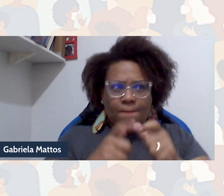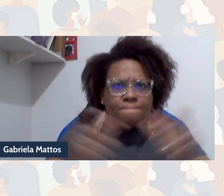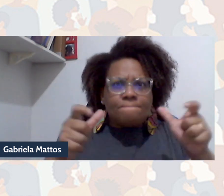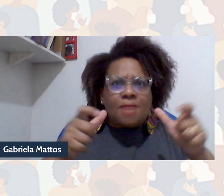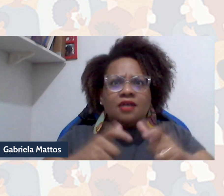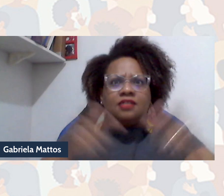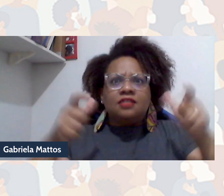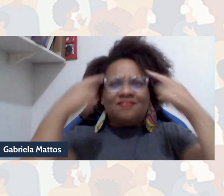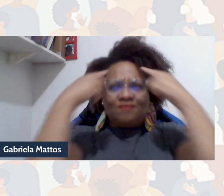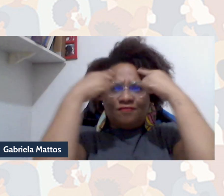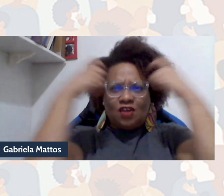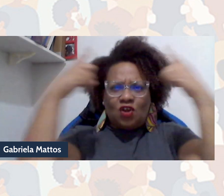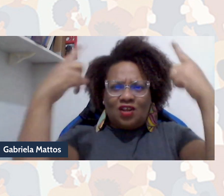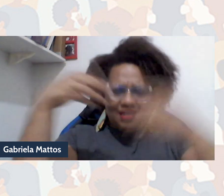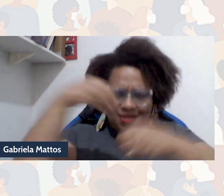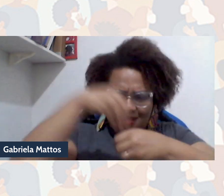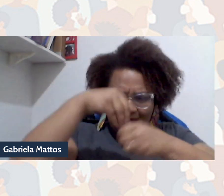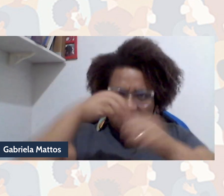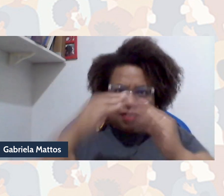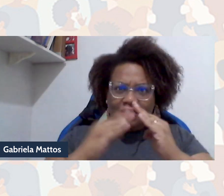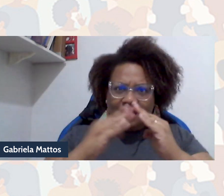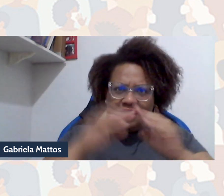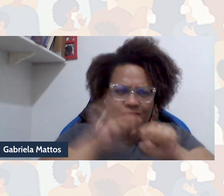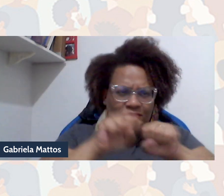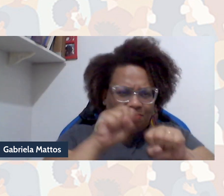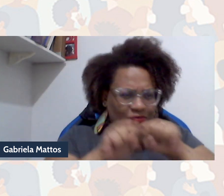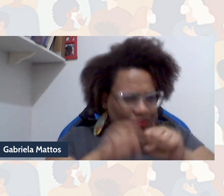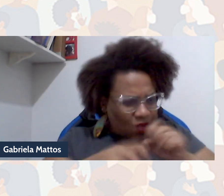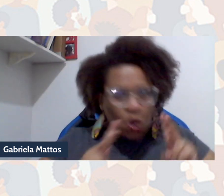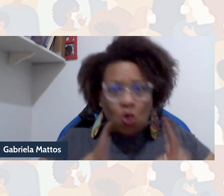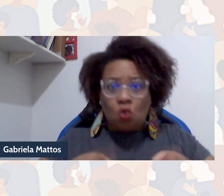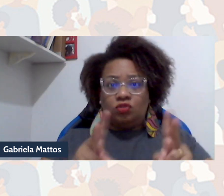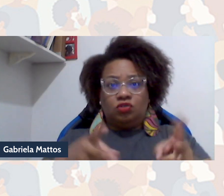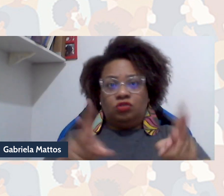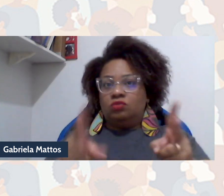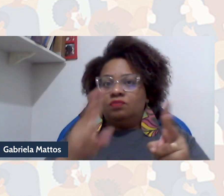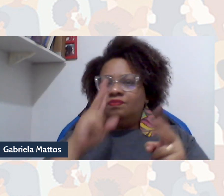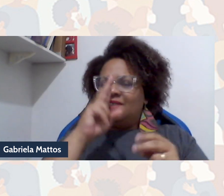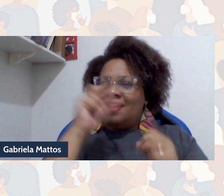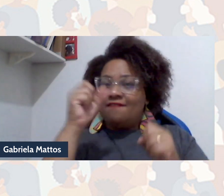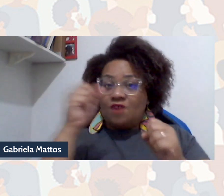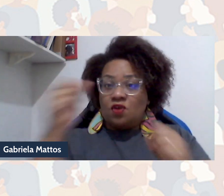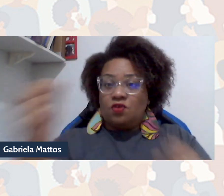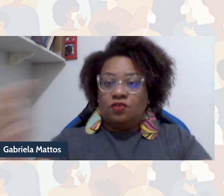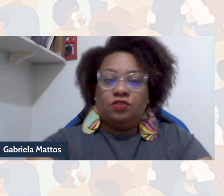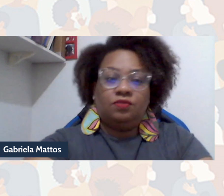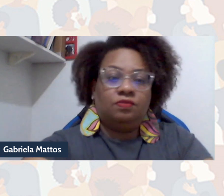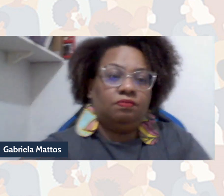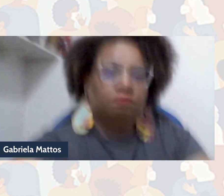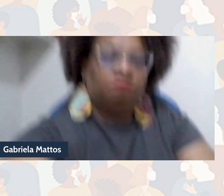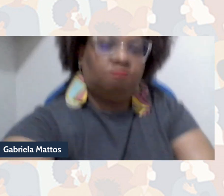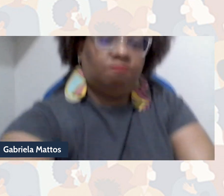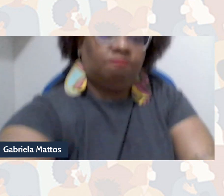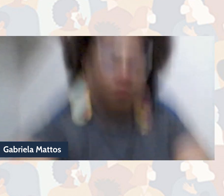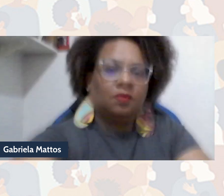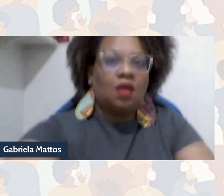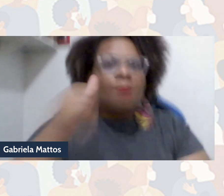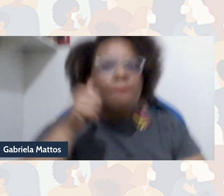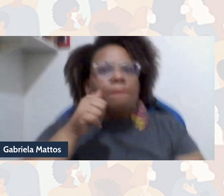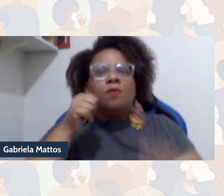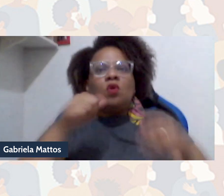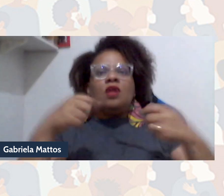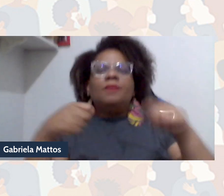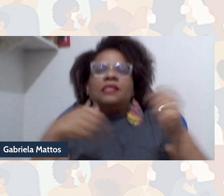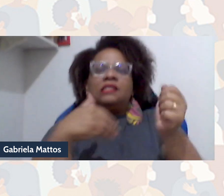nossa distopia da vida real continua. E ela é tão forte que mulheres precisam de códigos para denunciar em farmácias, lojas